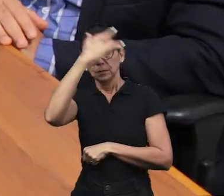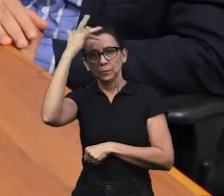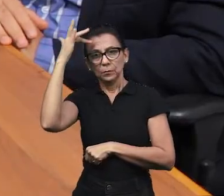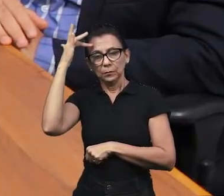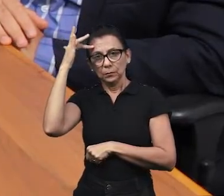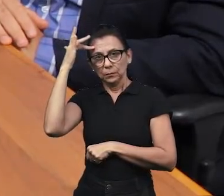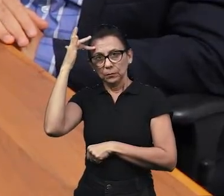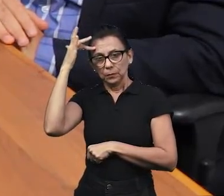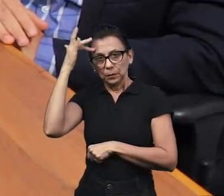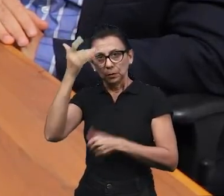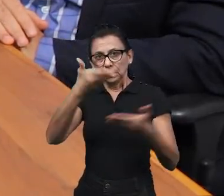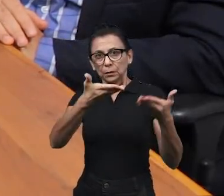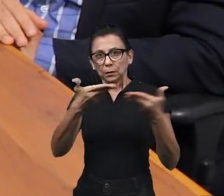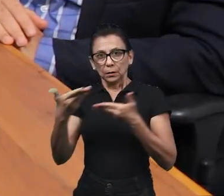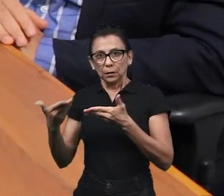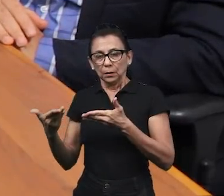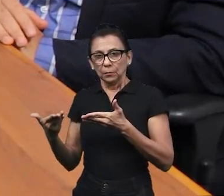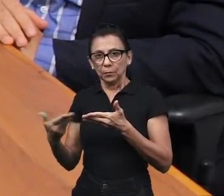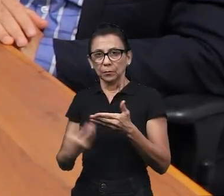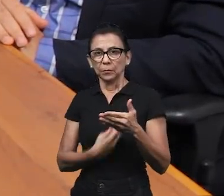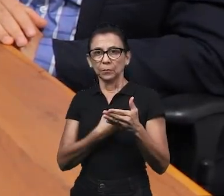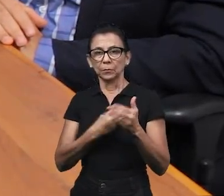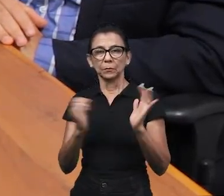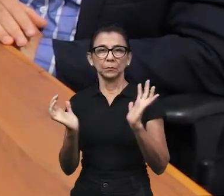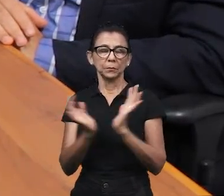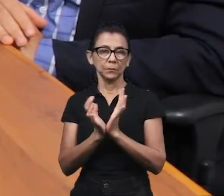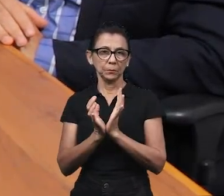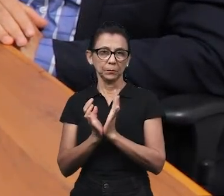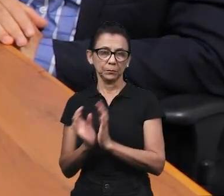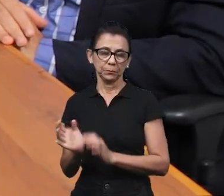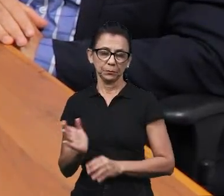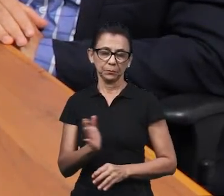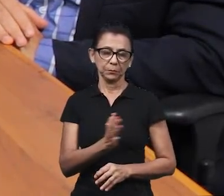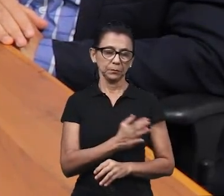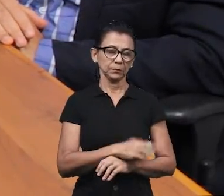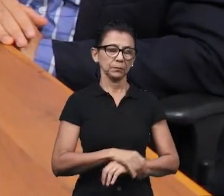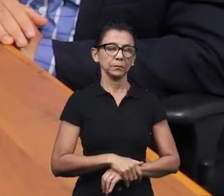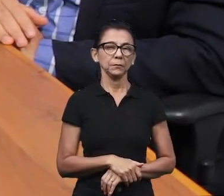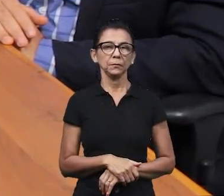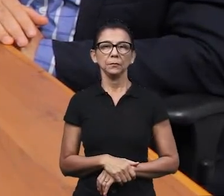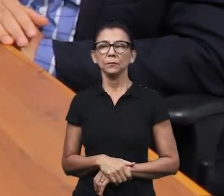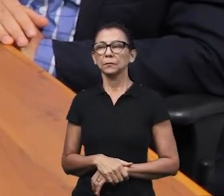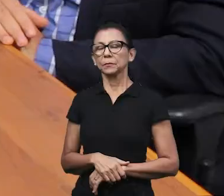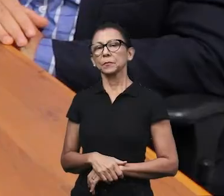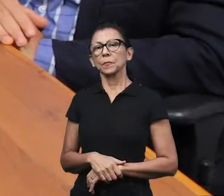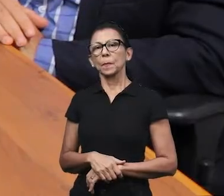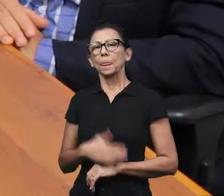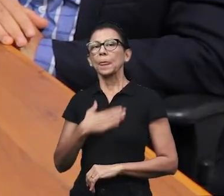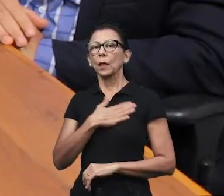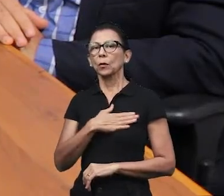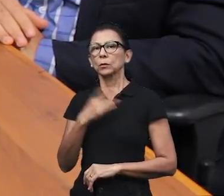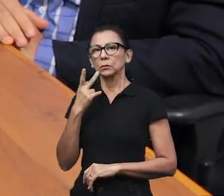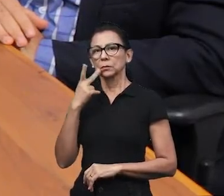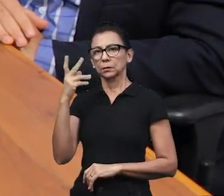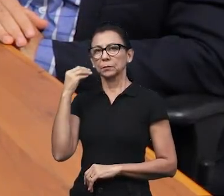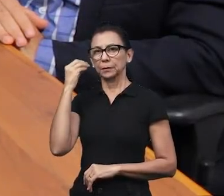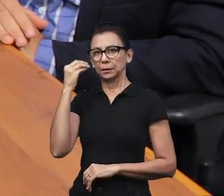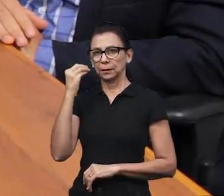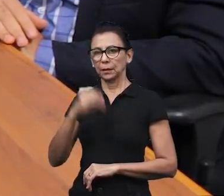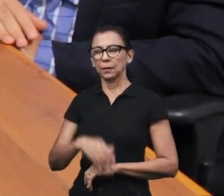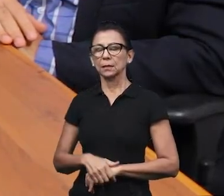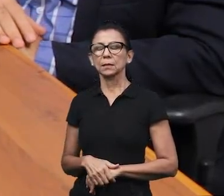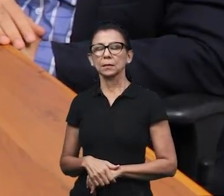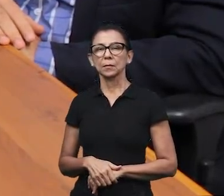daquela equipe. Glória a Deus. Eu sempre gosto de contar uma experiência que eu tive, Marcelo, quando eu